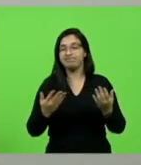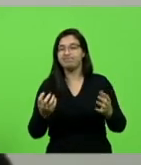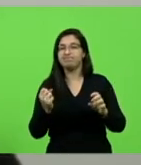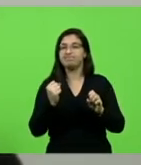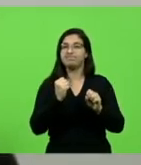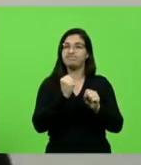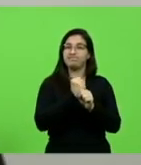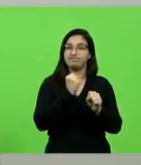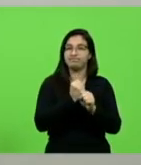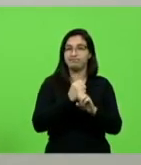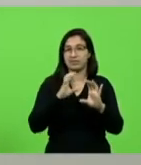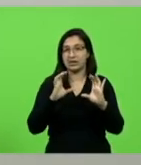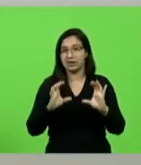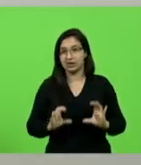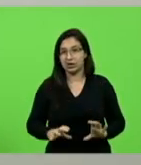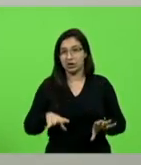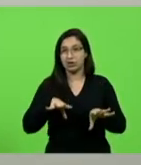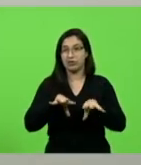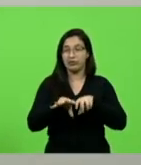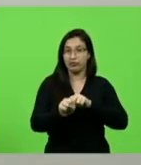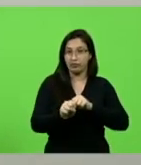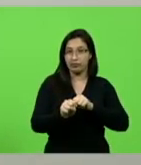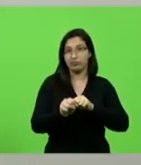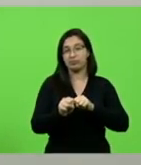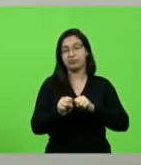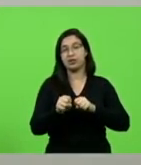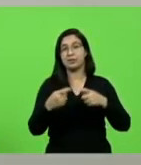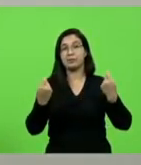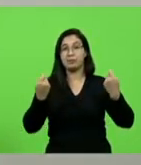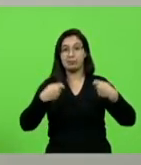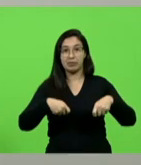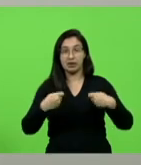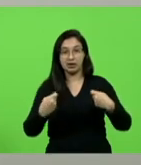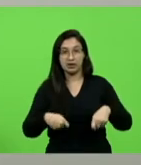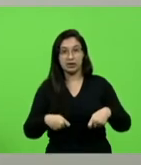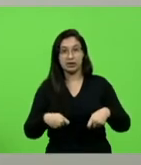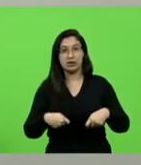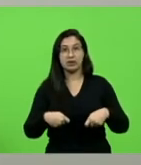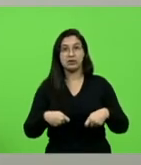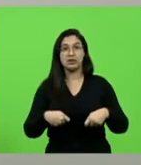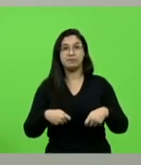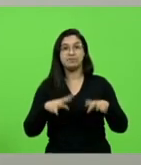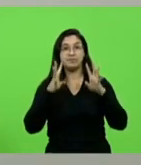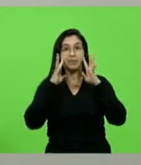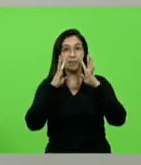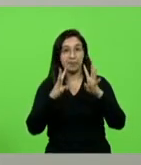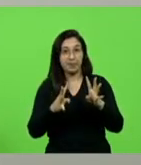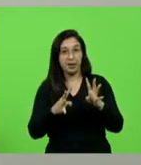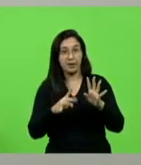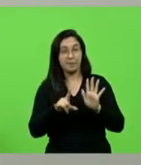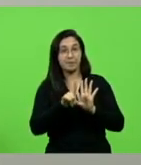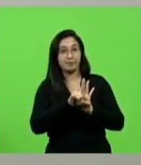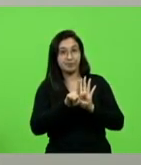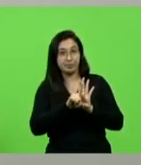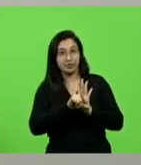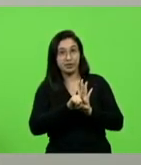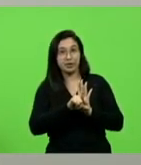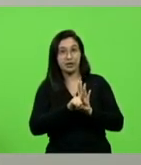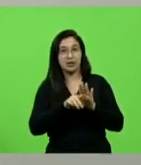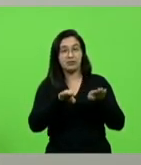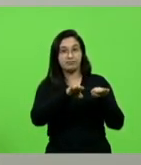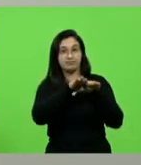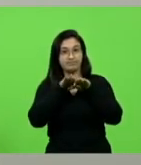no sentido formativo do termo, deve abarcar, então, o bem comum, propiciado pela igualdade